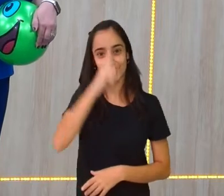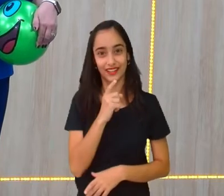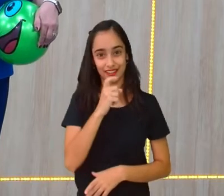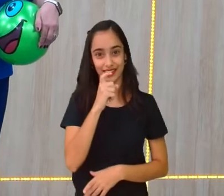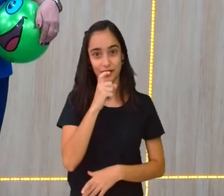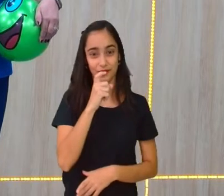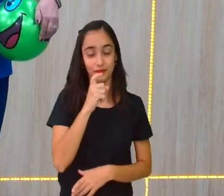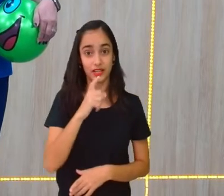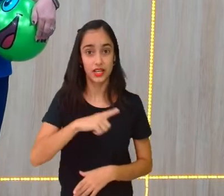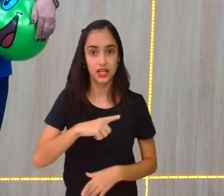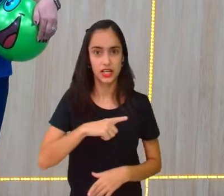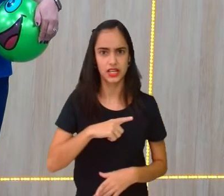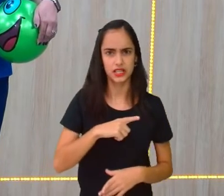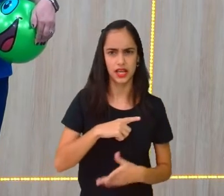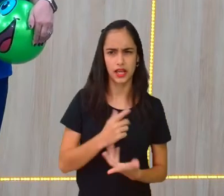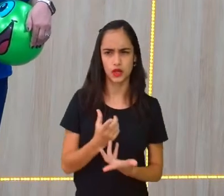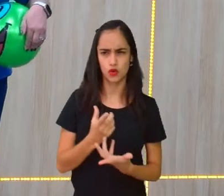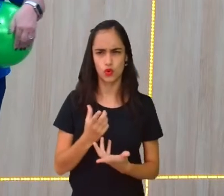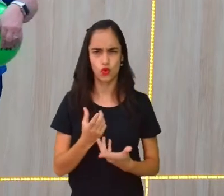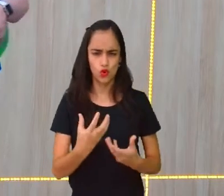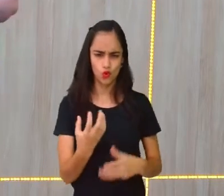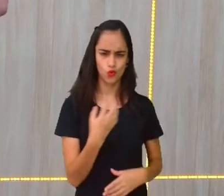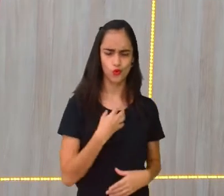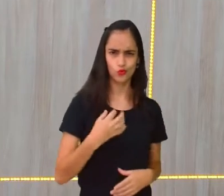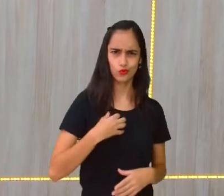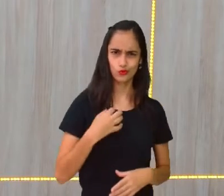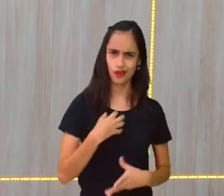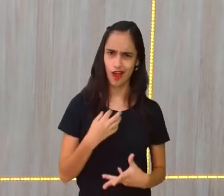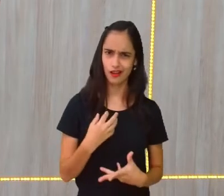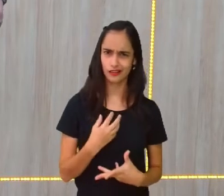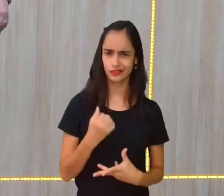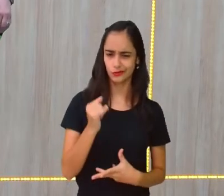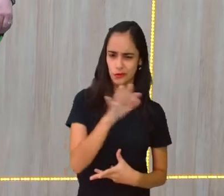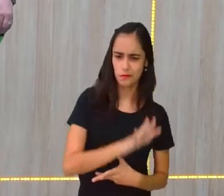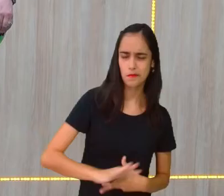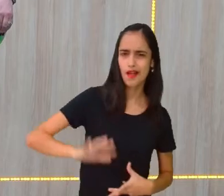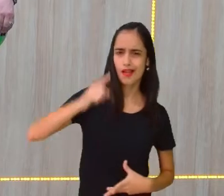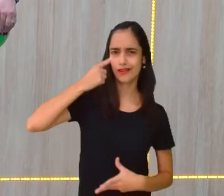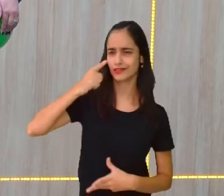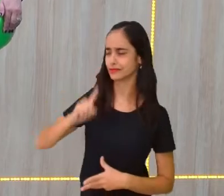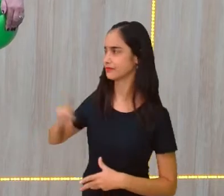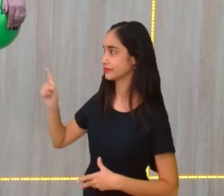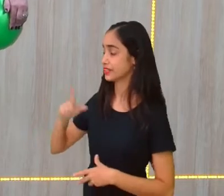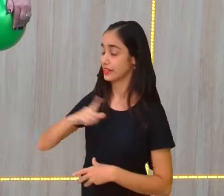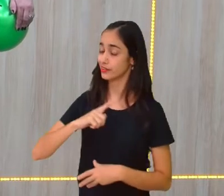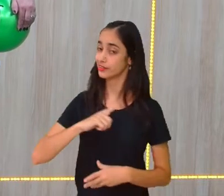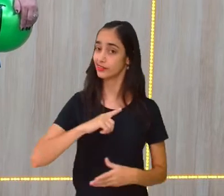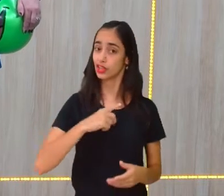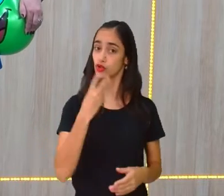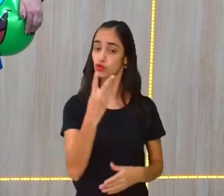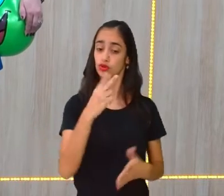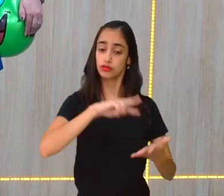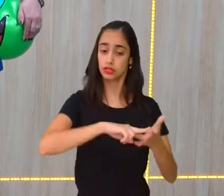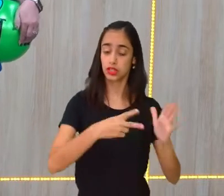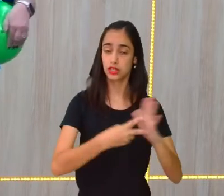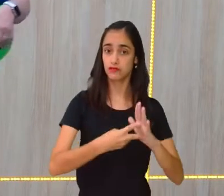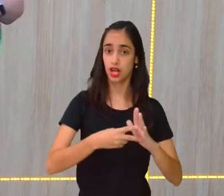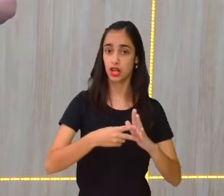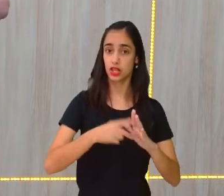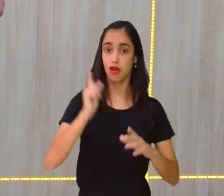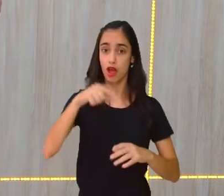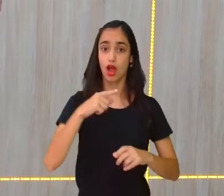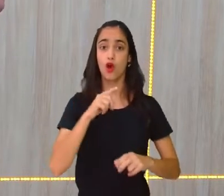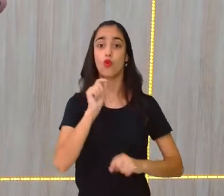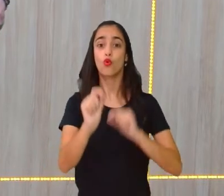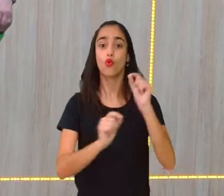E esse 8 tem dois significados importantes. Um significado, né, é a questão aí do infinito, o símbolo do infinito. E também